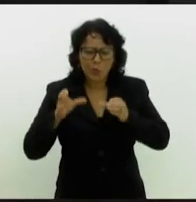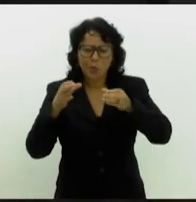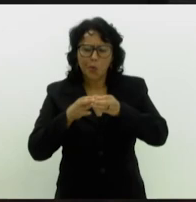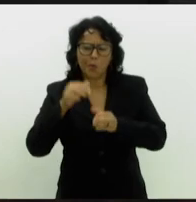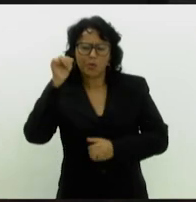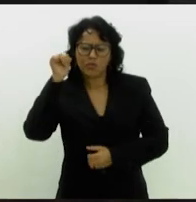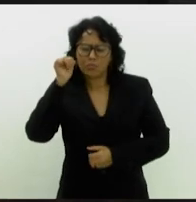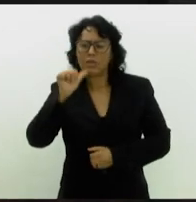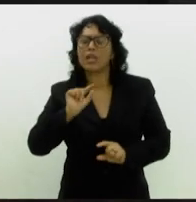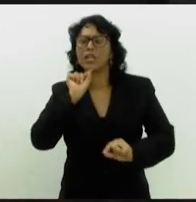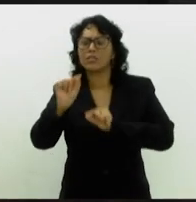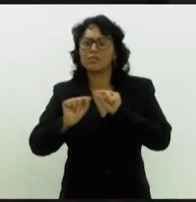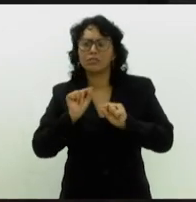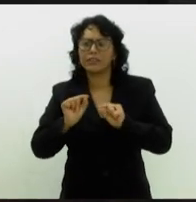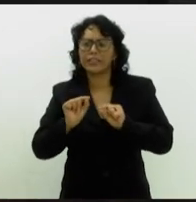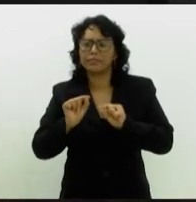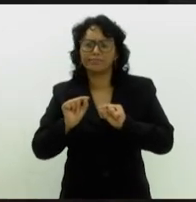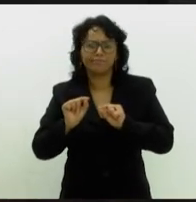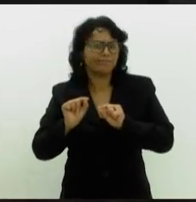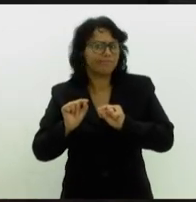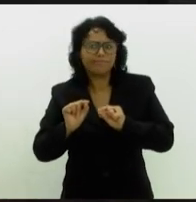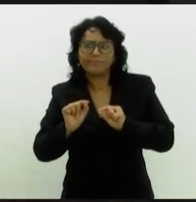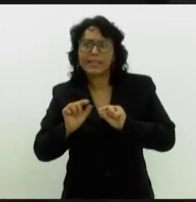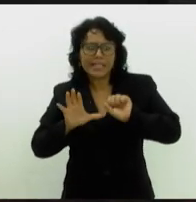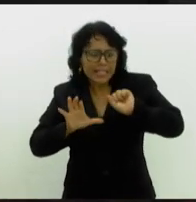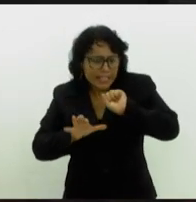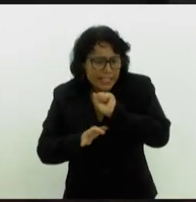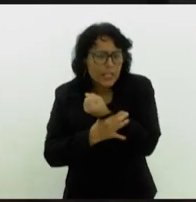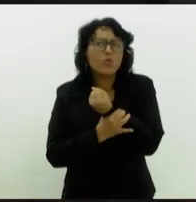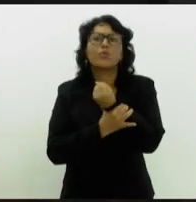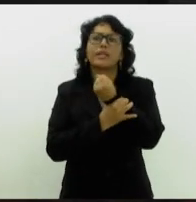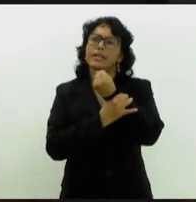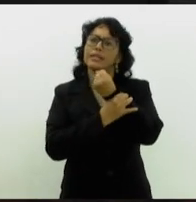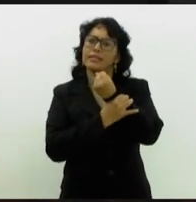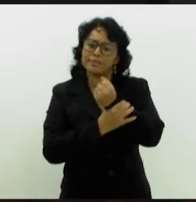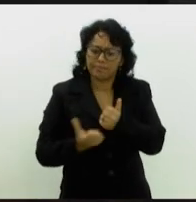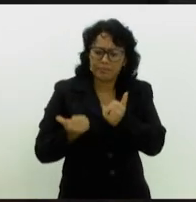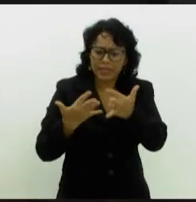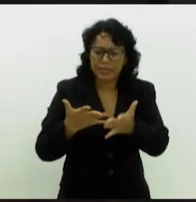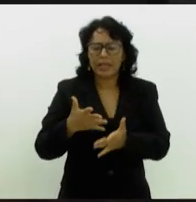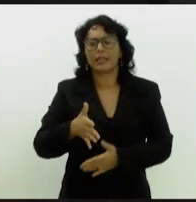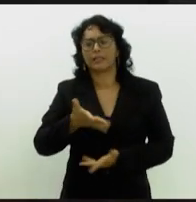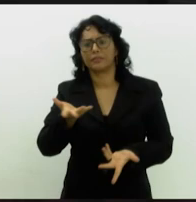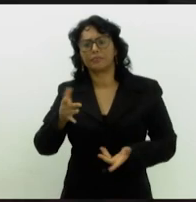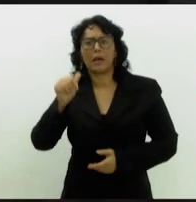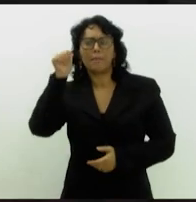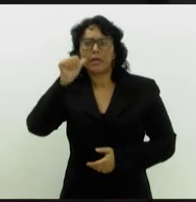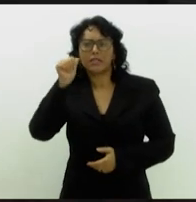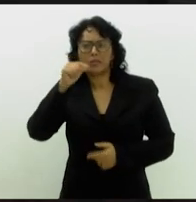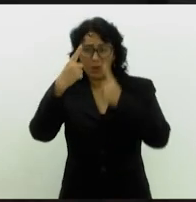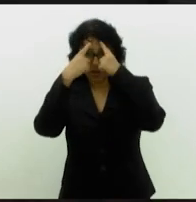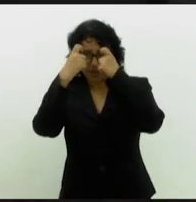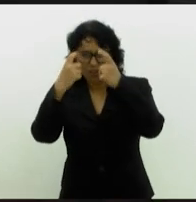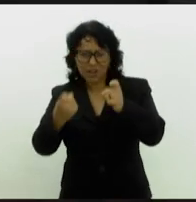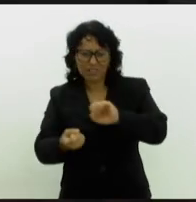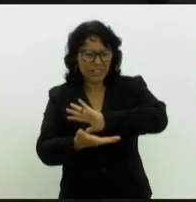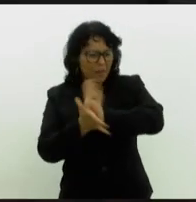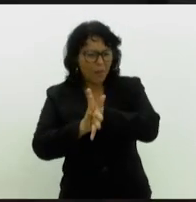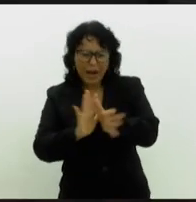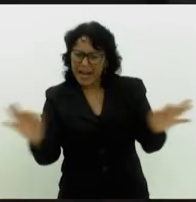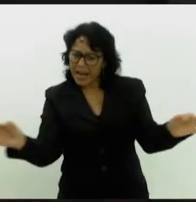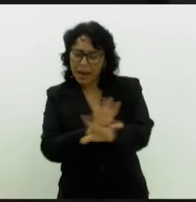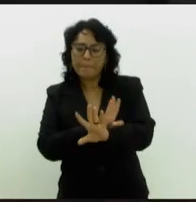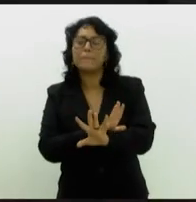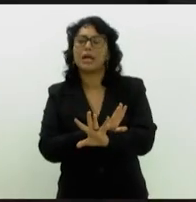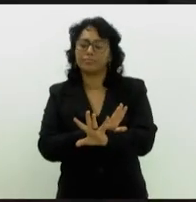no combate a esse esse câncer maldito que é a violência e e a invisibilização das mulheres da